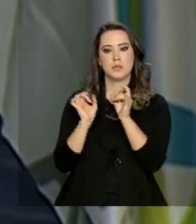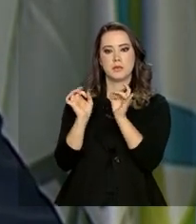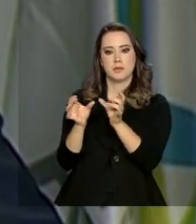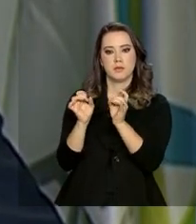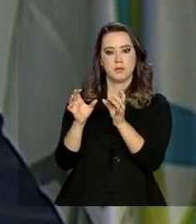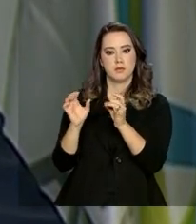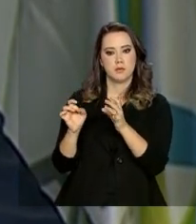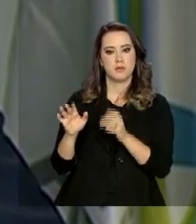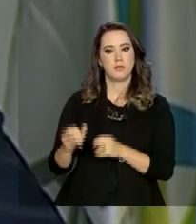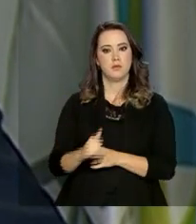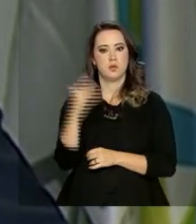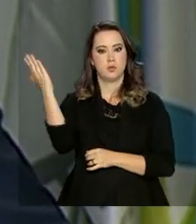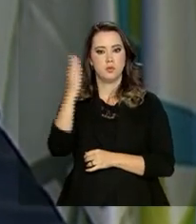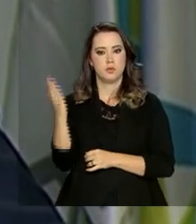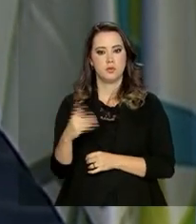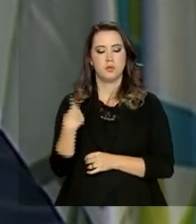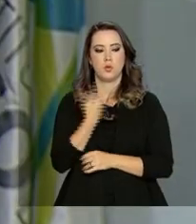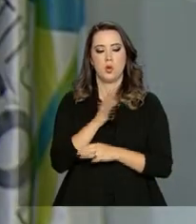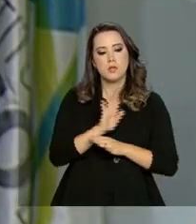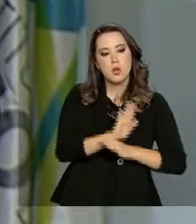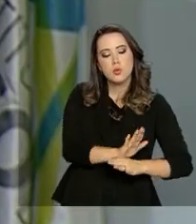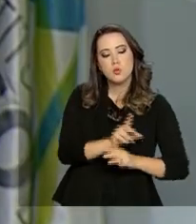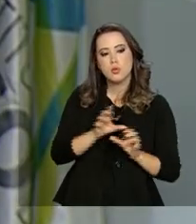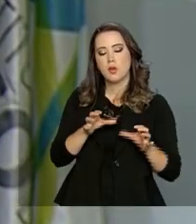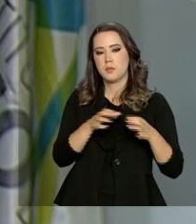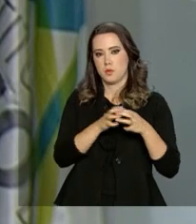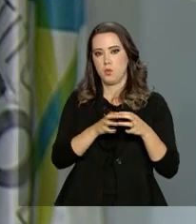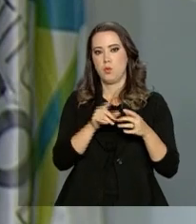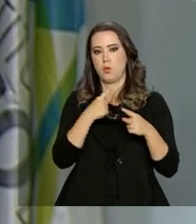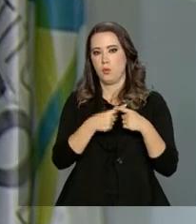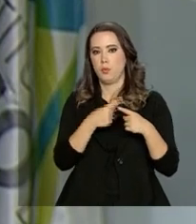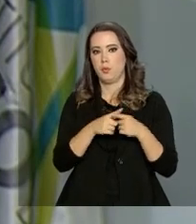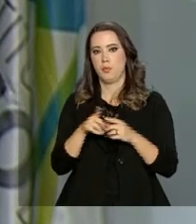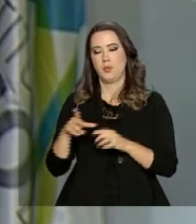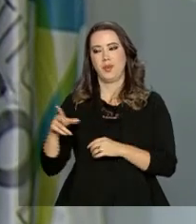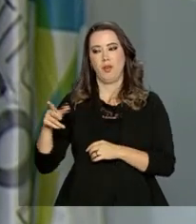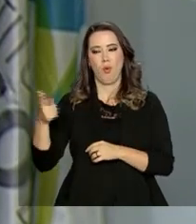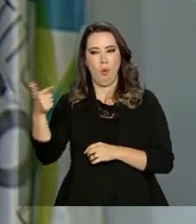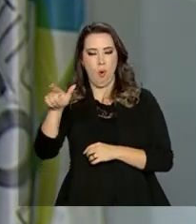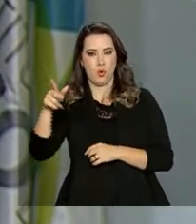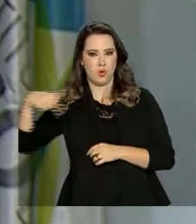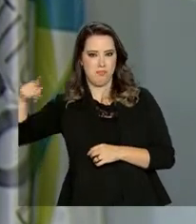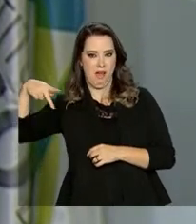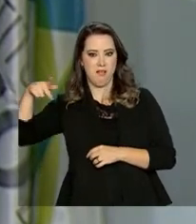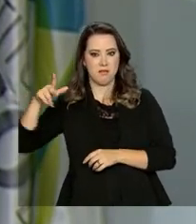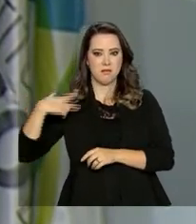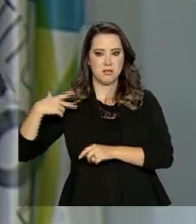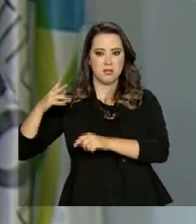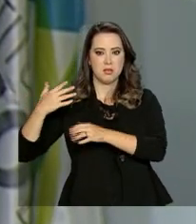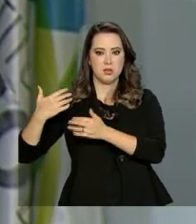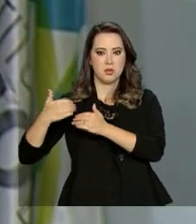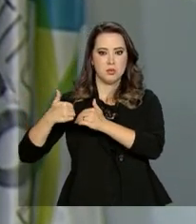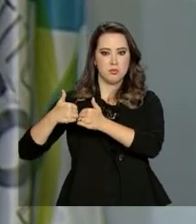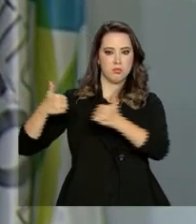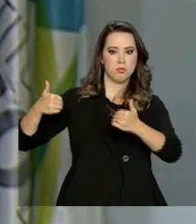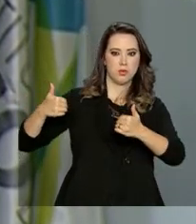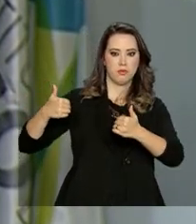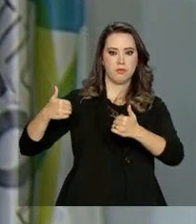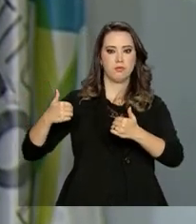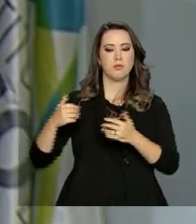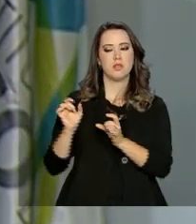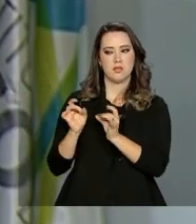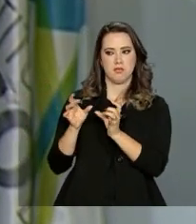contra medidas protecionistas a medidas protecionistas de outros países